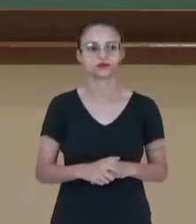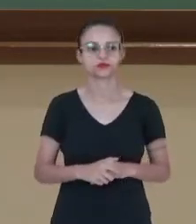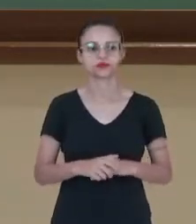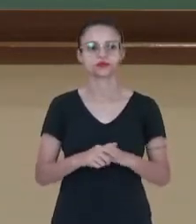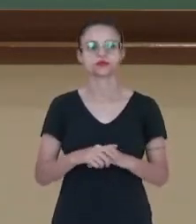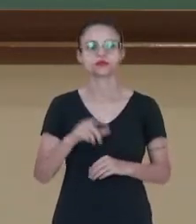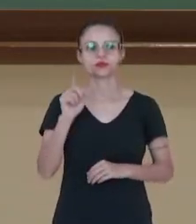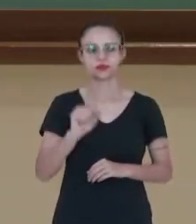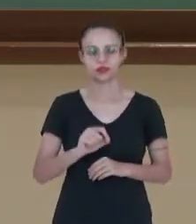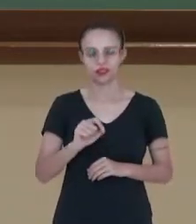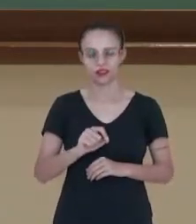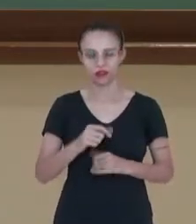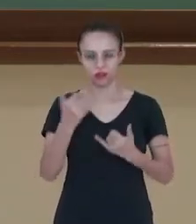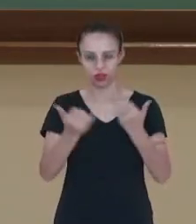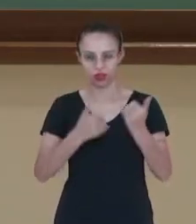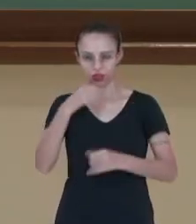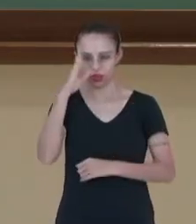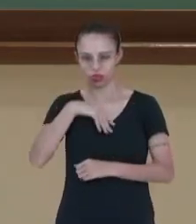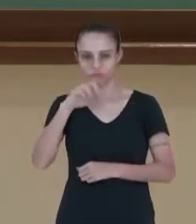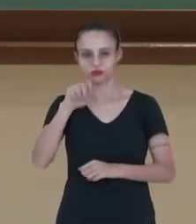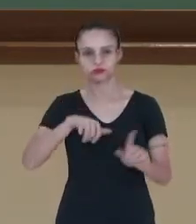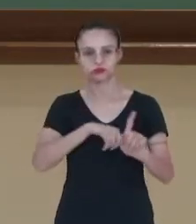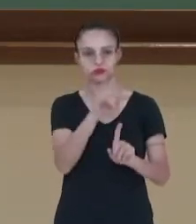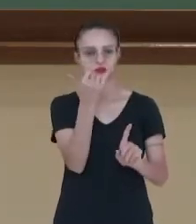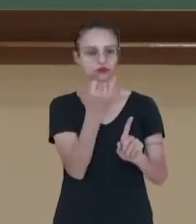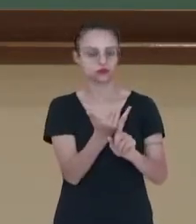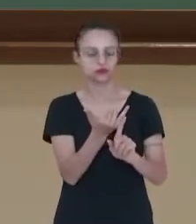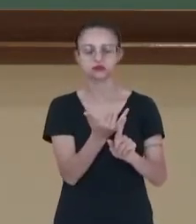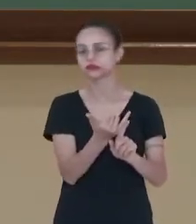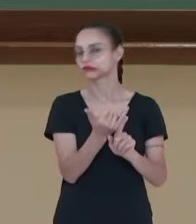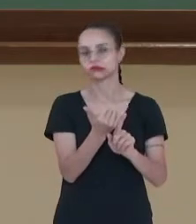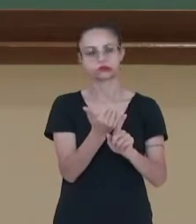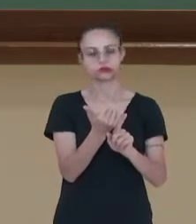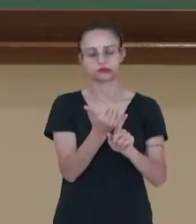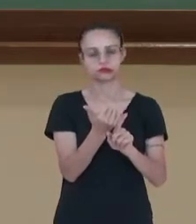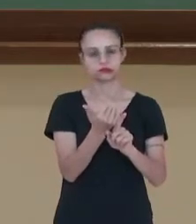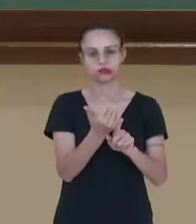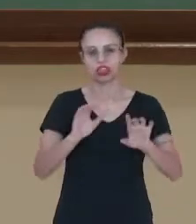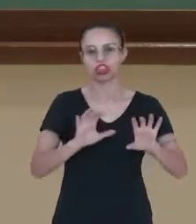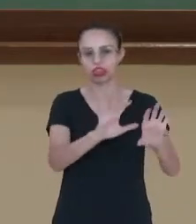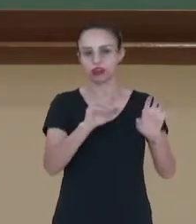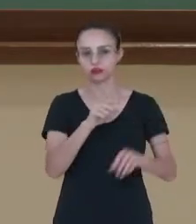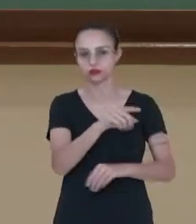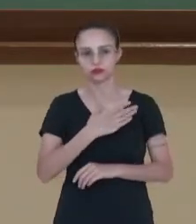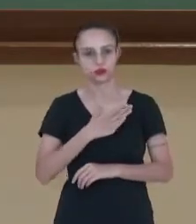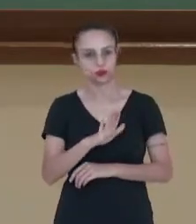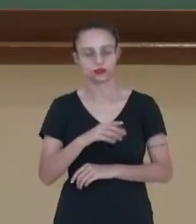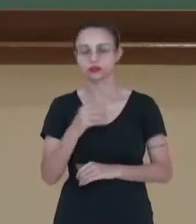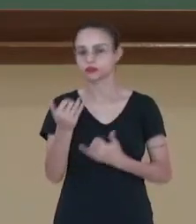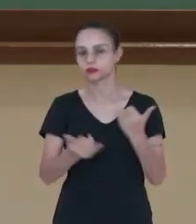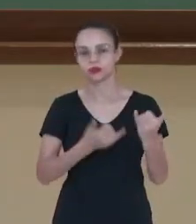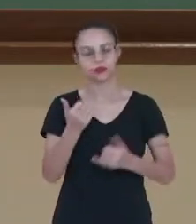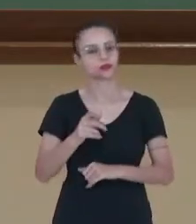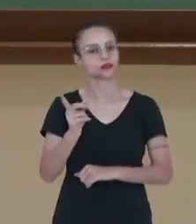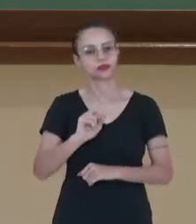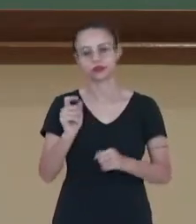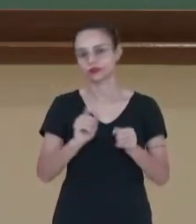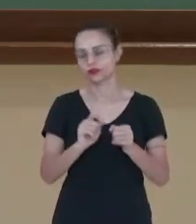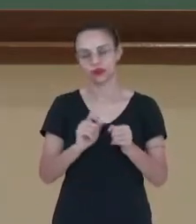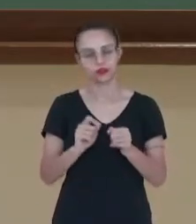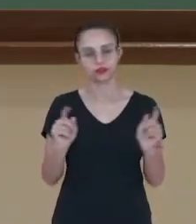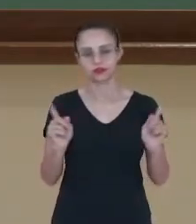brincadeiras de mau gosto, as de bullying, né? Aquelas que as pessoas dão um apelido, alguma brincadeira de empurrar que a pessoa não gosta. Então essas brincadeiras não devem ser